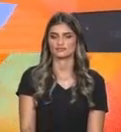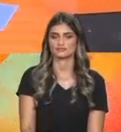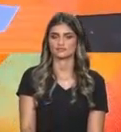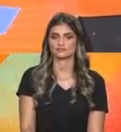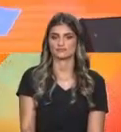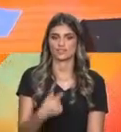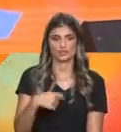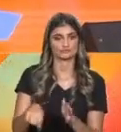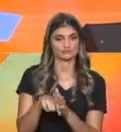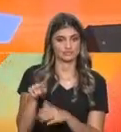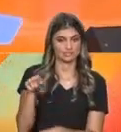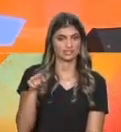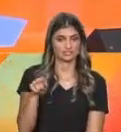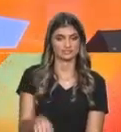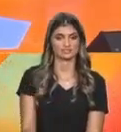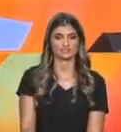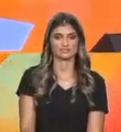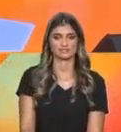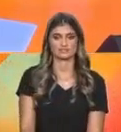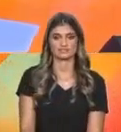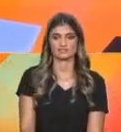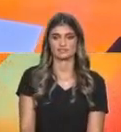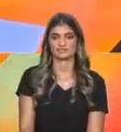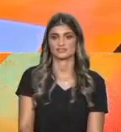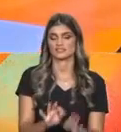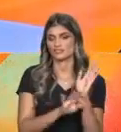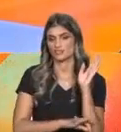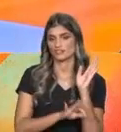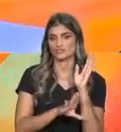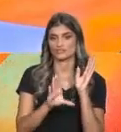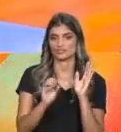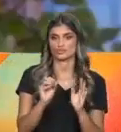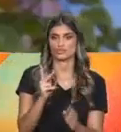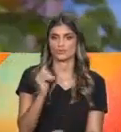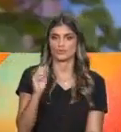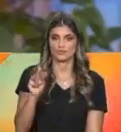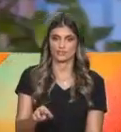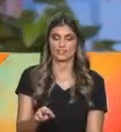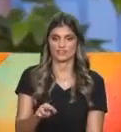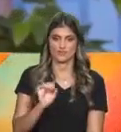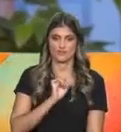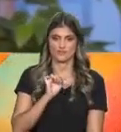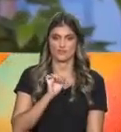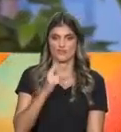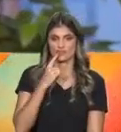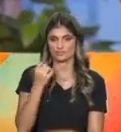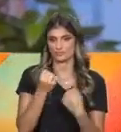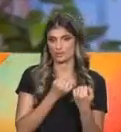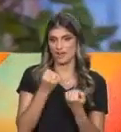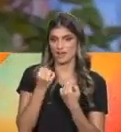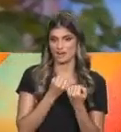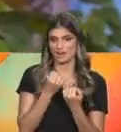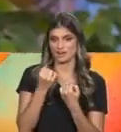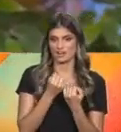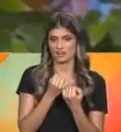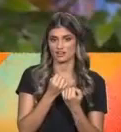Tiro a ti, minha freguesia juvinha, é para ver se o teu carro e a